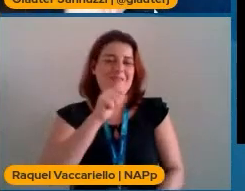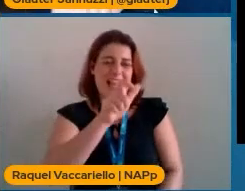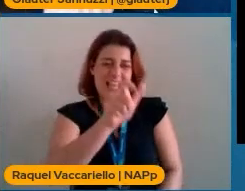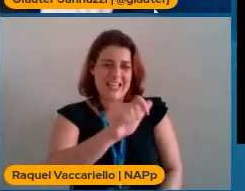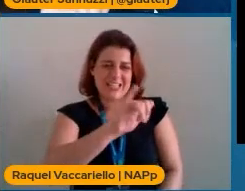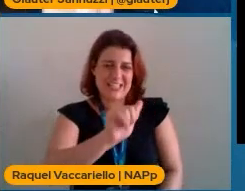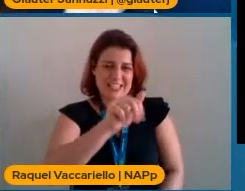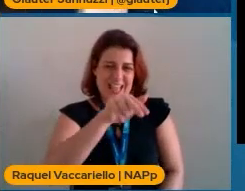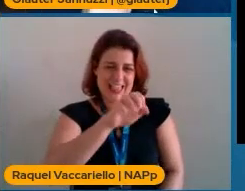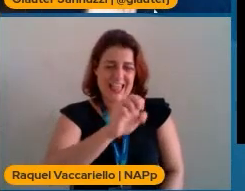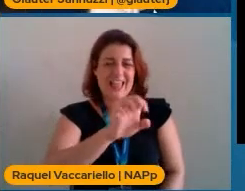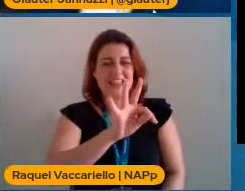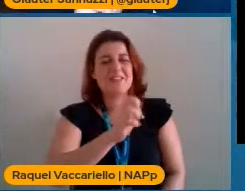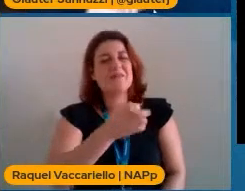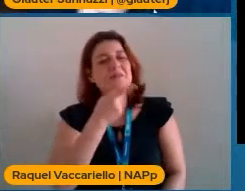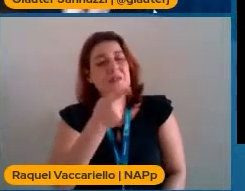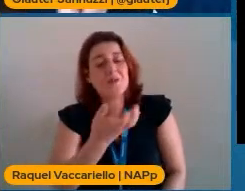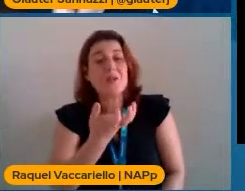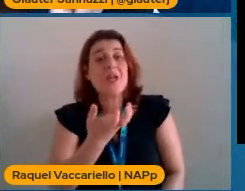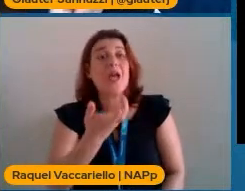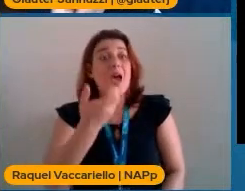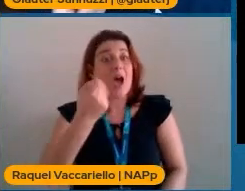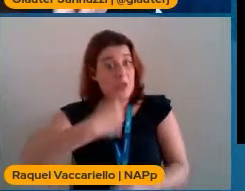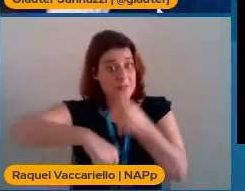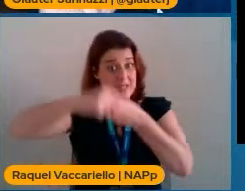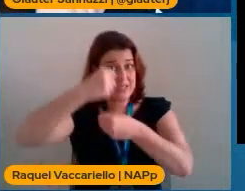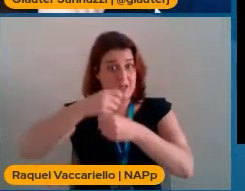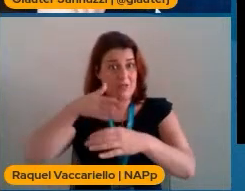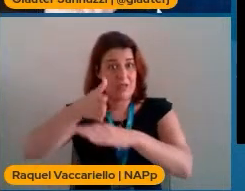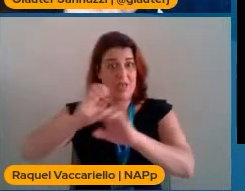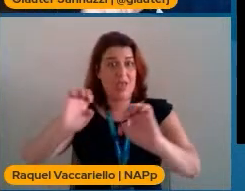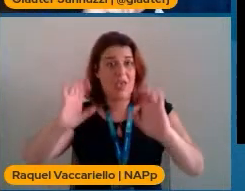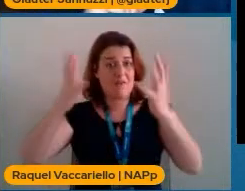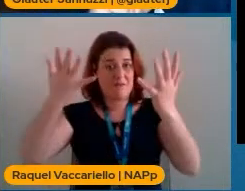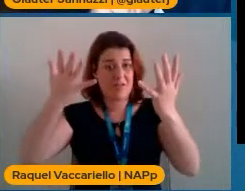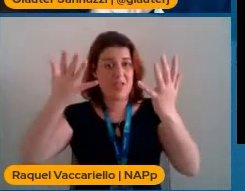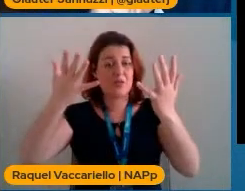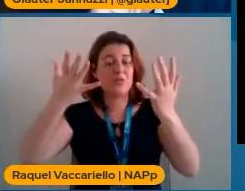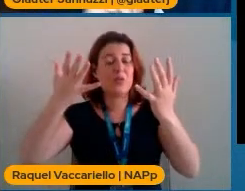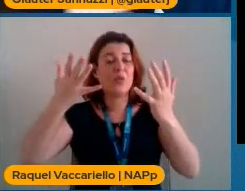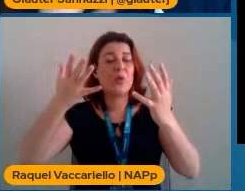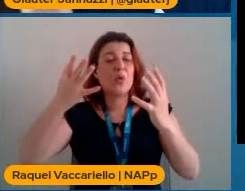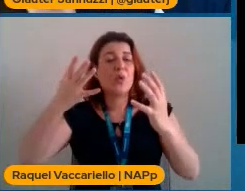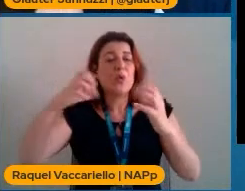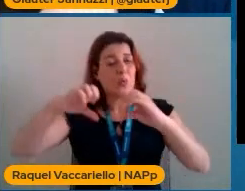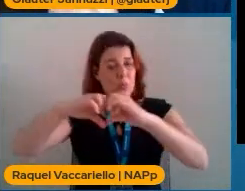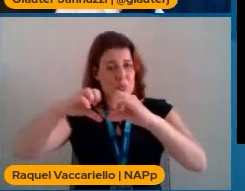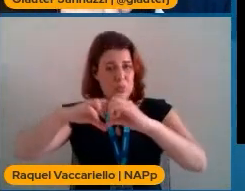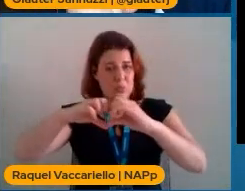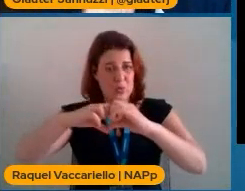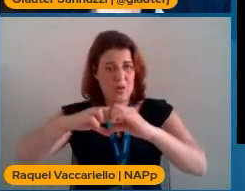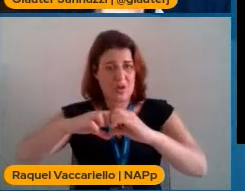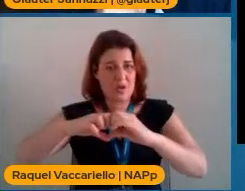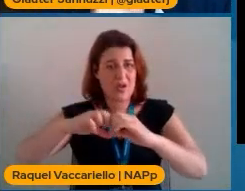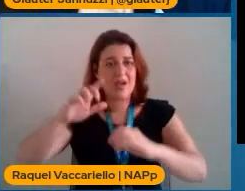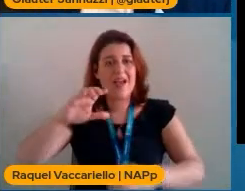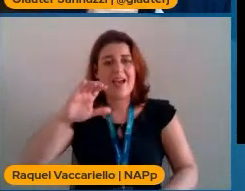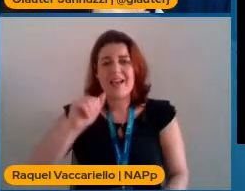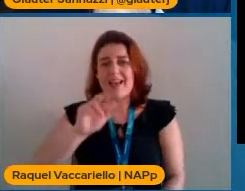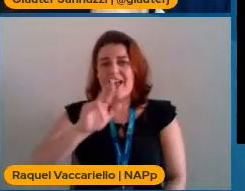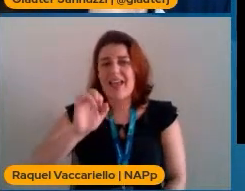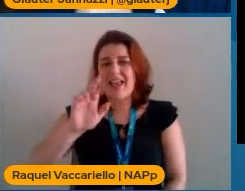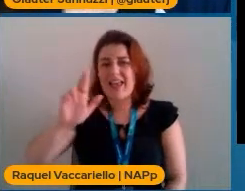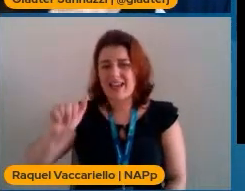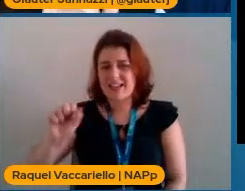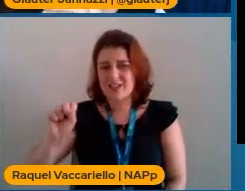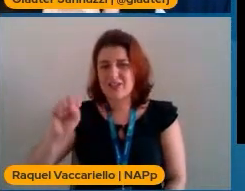eu participei ano passado de um evento na Unisuam também, que era o Carreiras Talks, né? Foi presencialmente aí em Bom Sucesso, lá em Bom